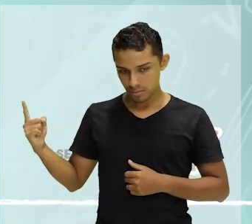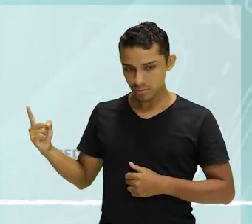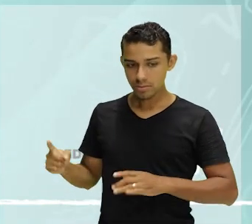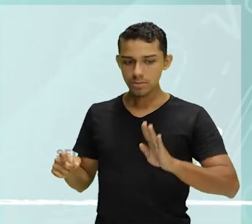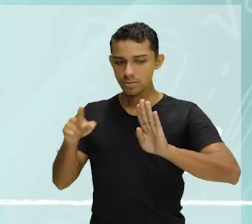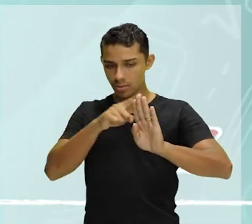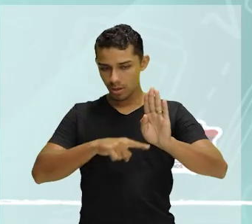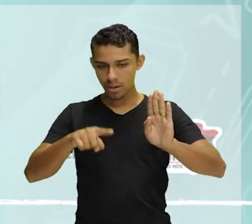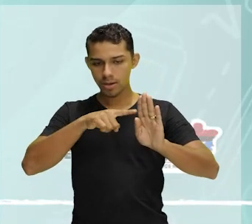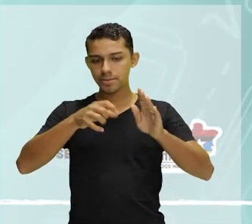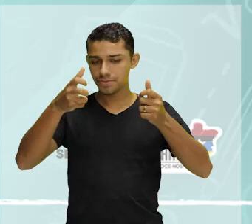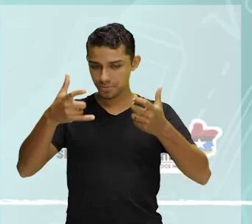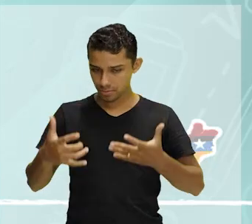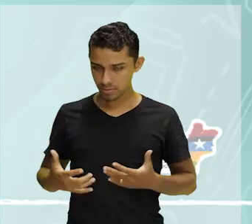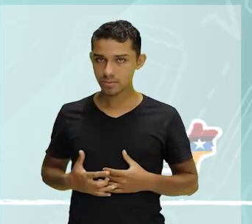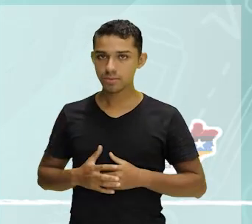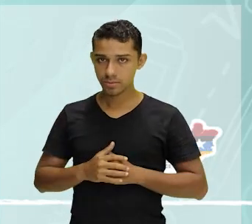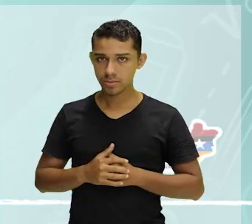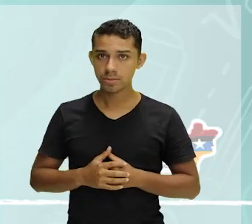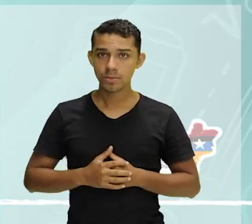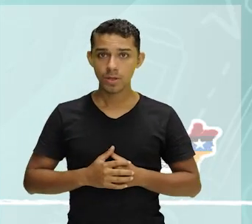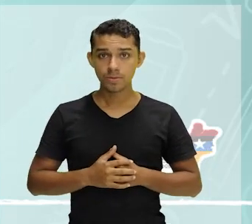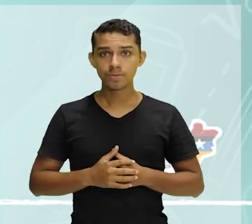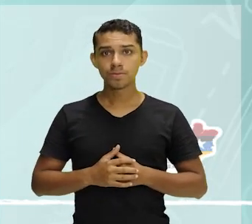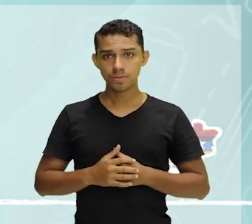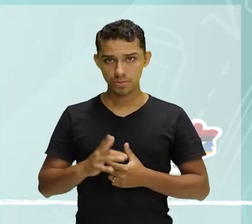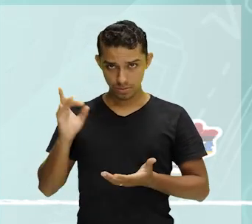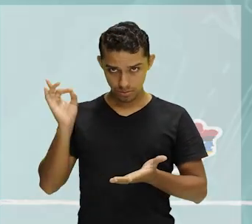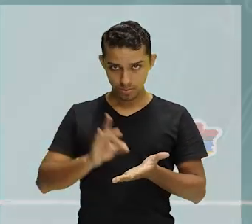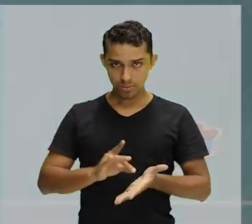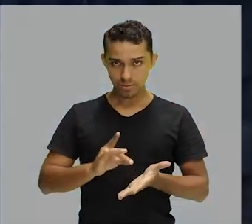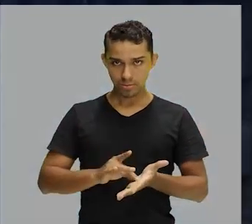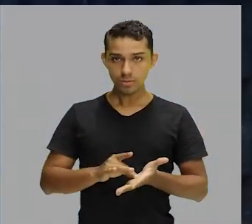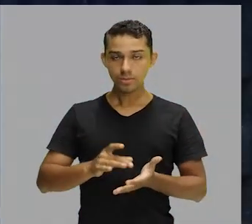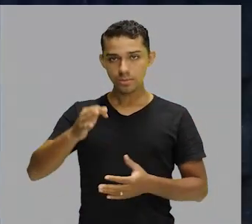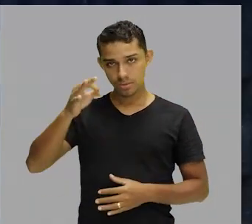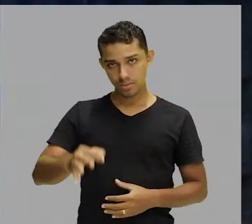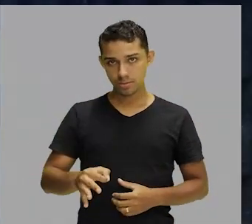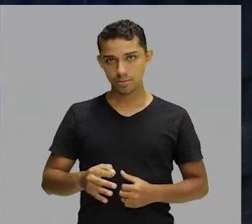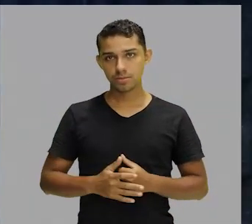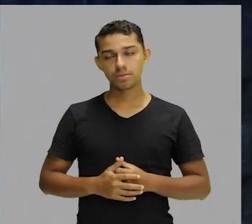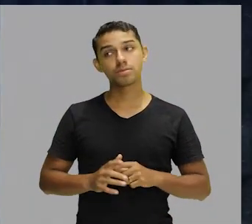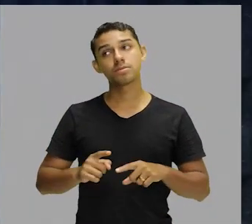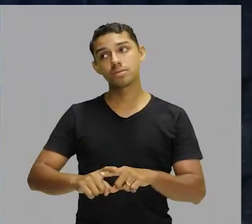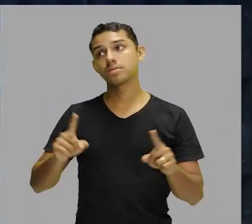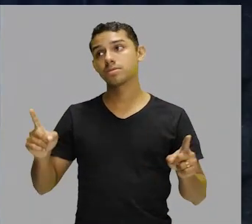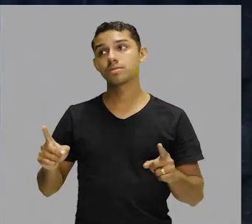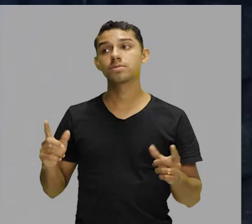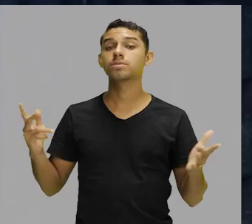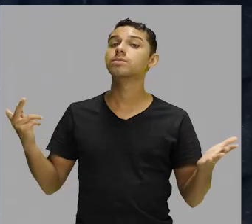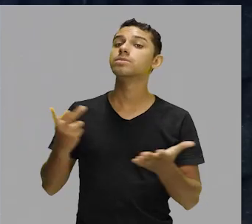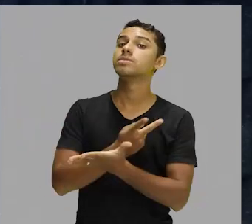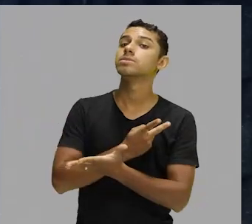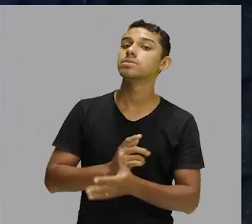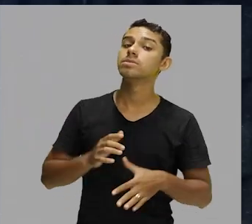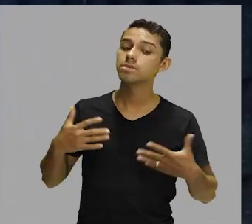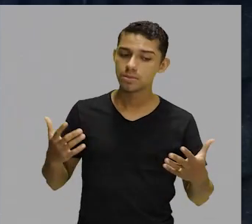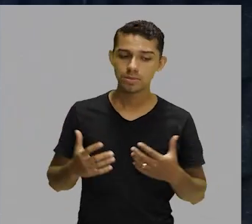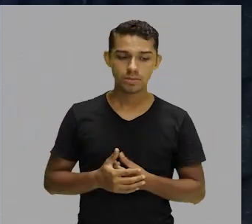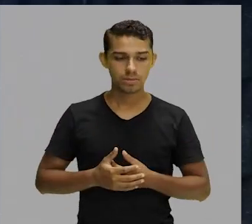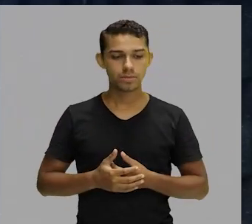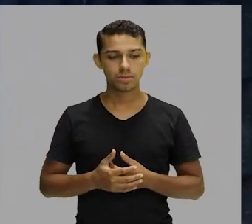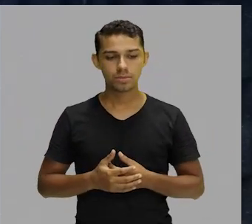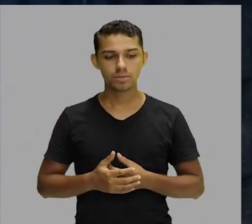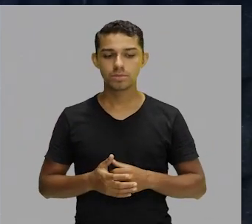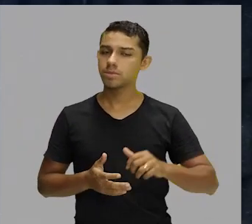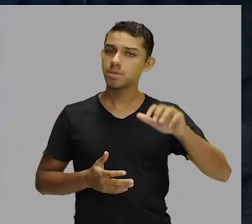letra B está dizendo. A pirâmide de biomassa ela pode ser invertida, correto. Só que ele quer a alternativa incorreta. Então, não